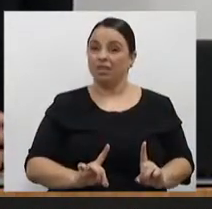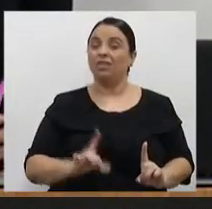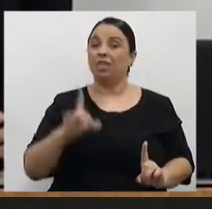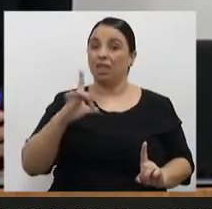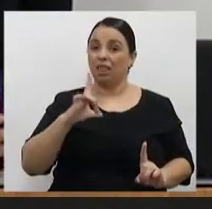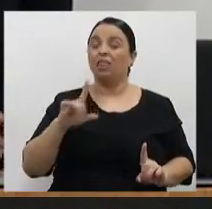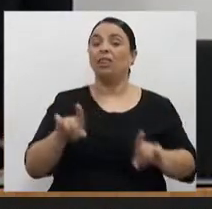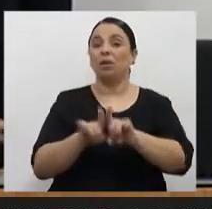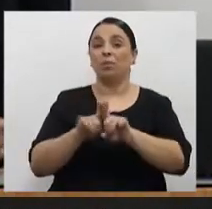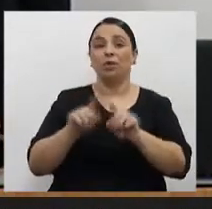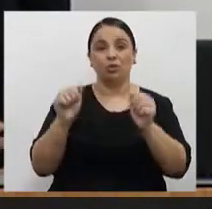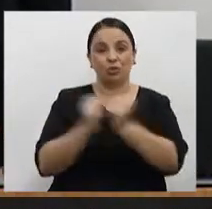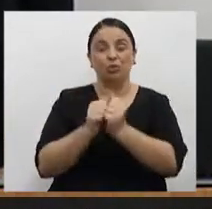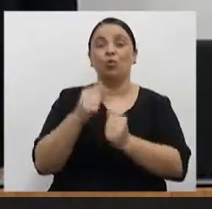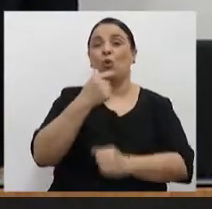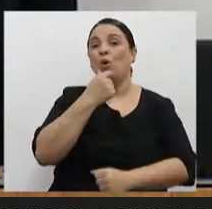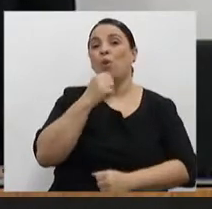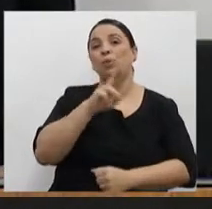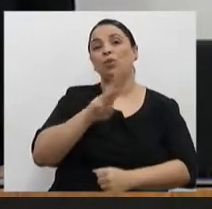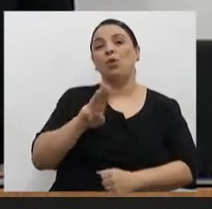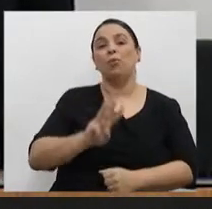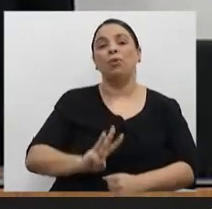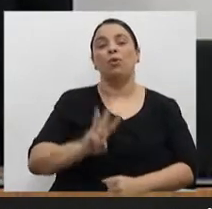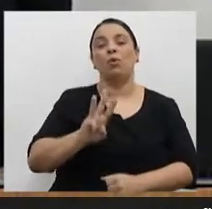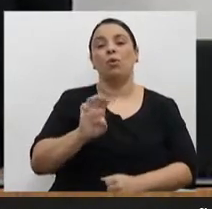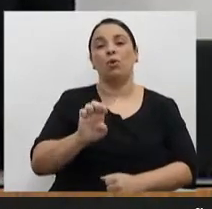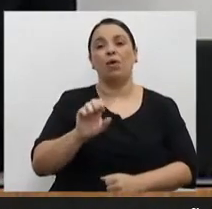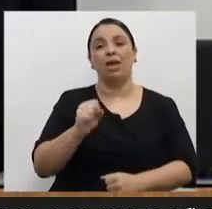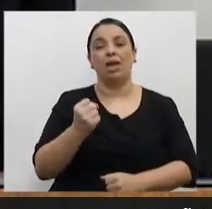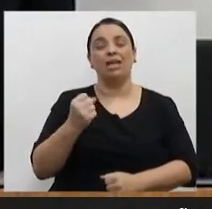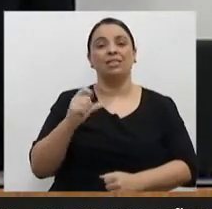conosco também aqui, Wesley Barbosa, que é o coordenador.